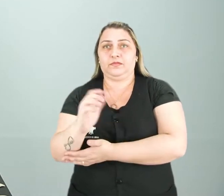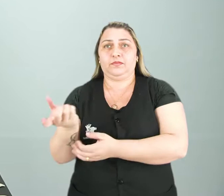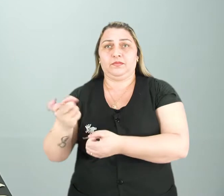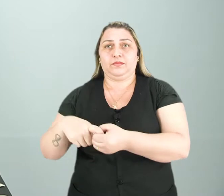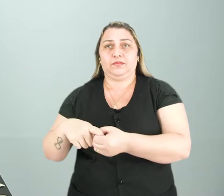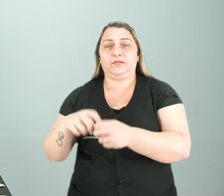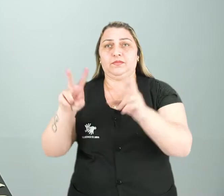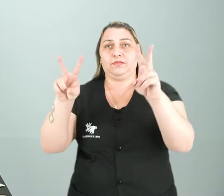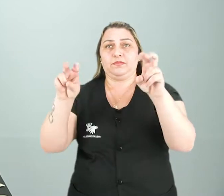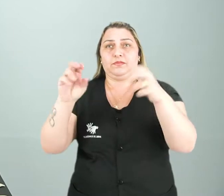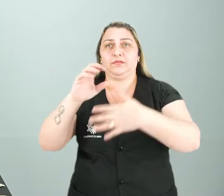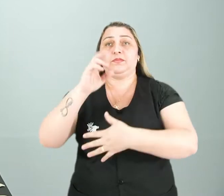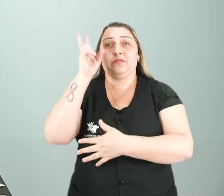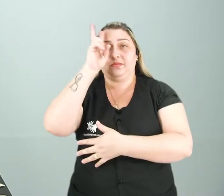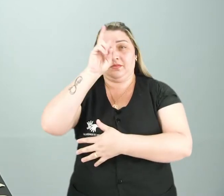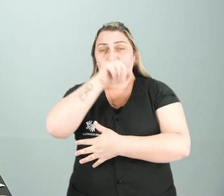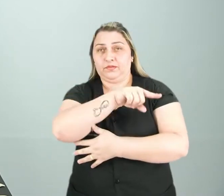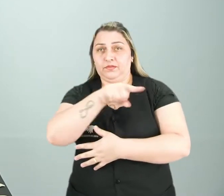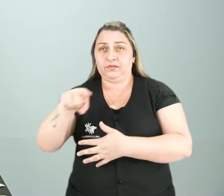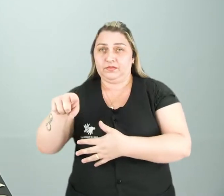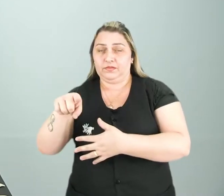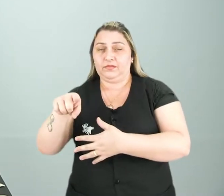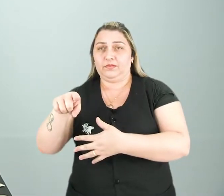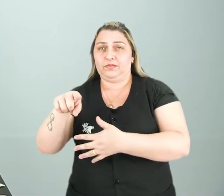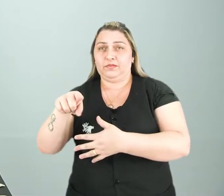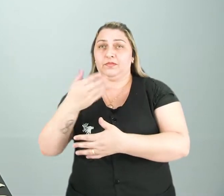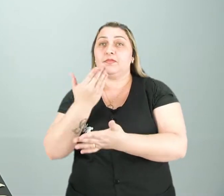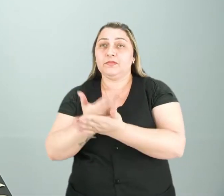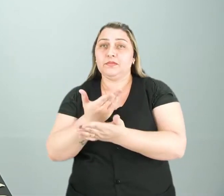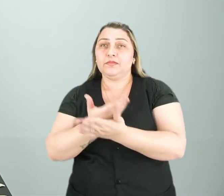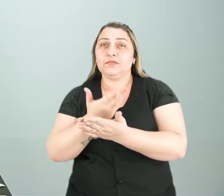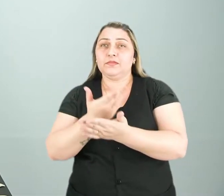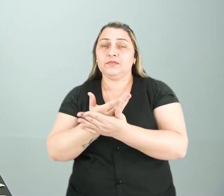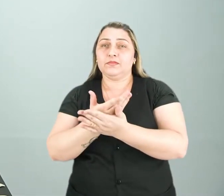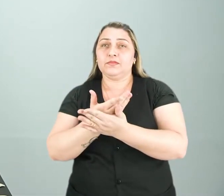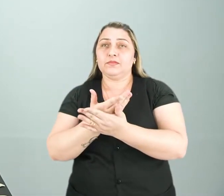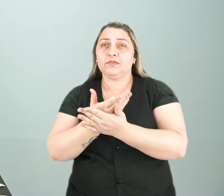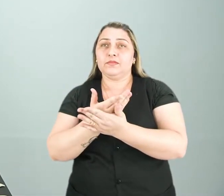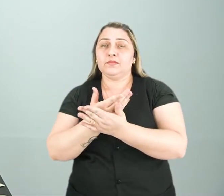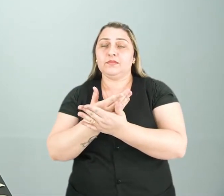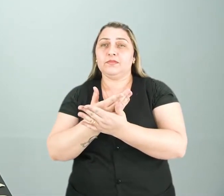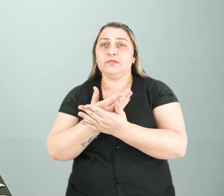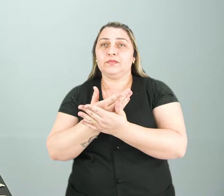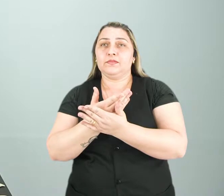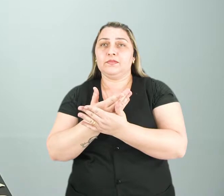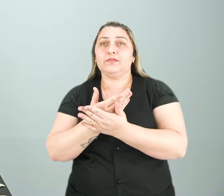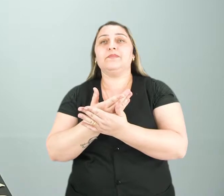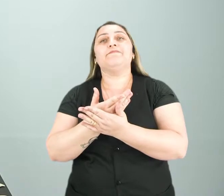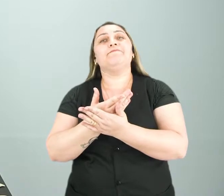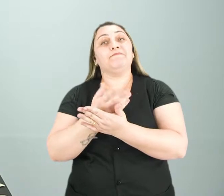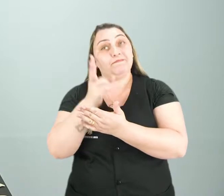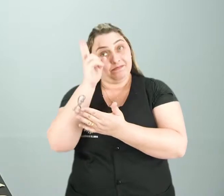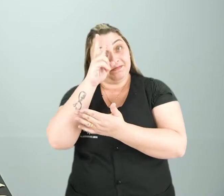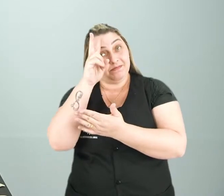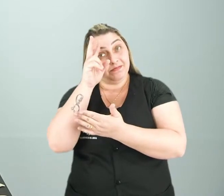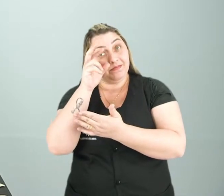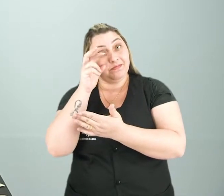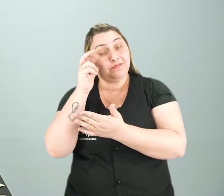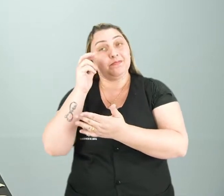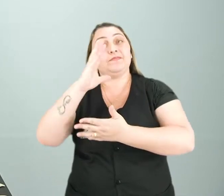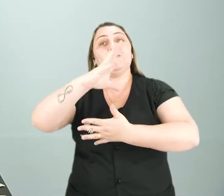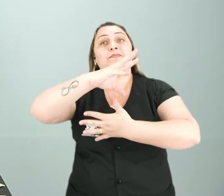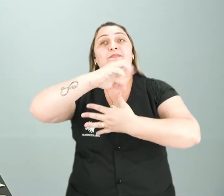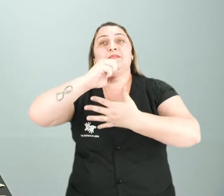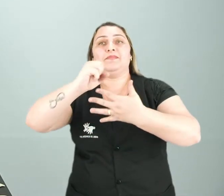o tema. Vocês lembram sobre o que estamos estudando? Sobre o que estamos estudando? Lembram? Isso